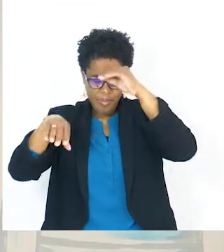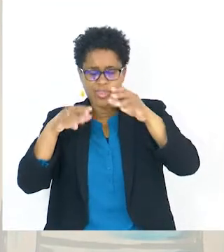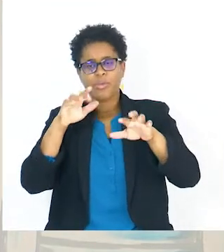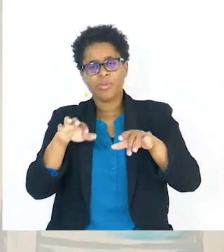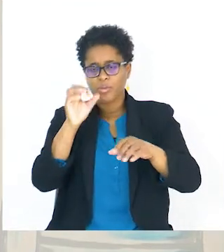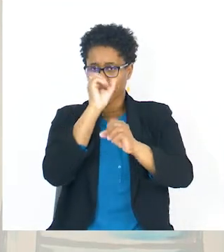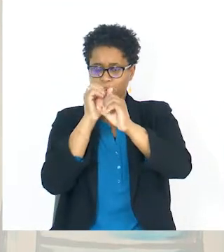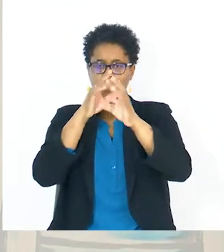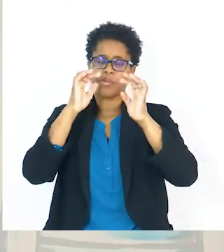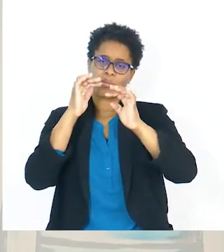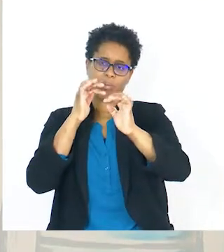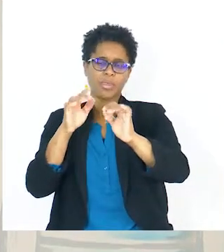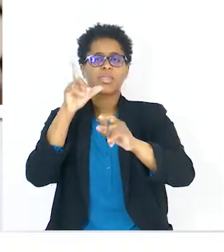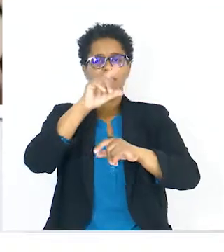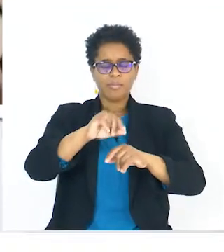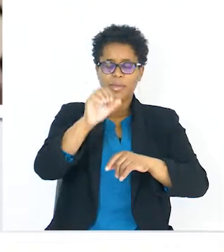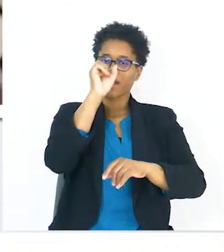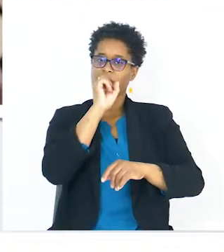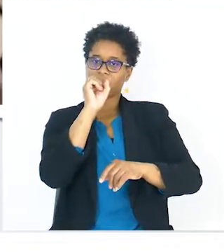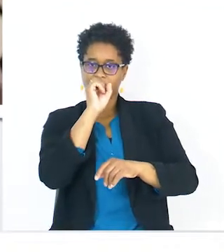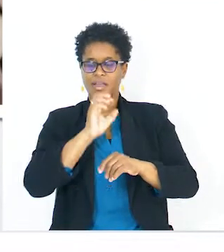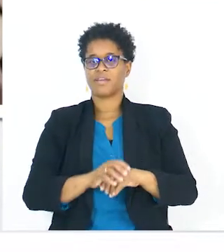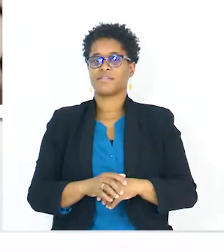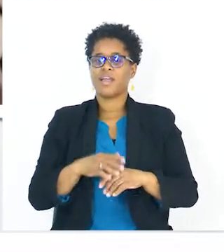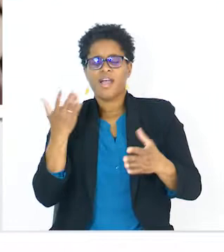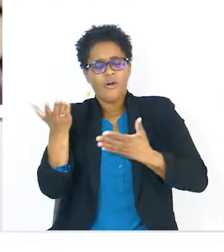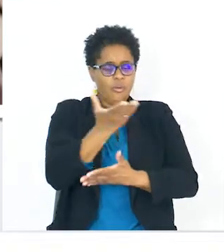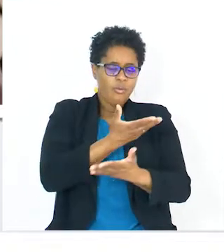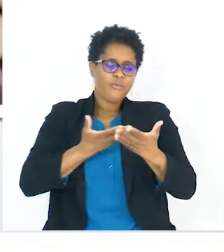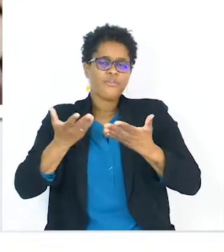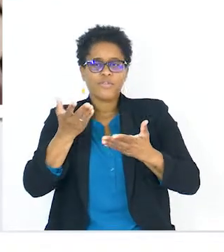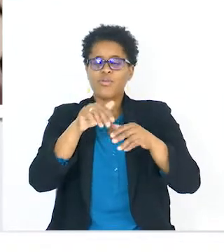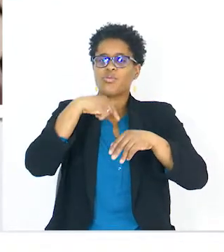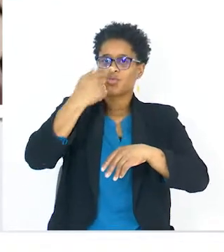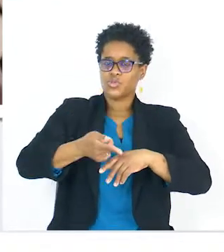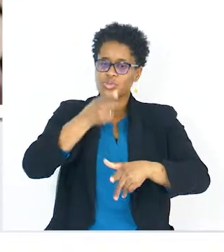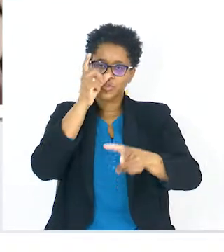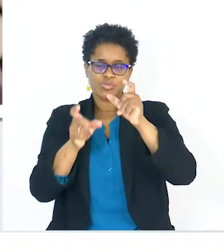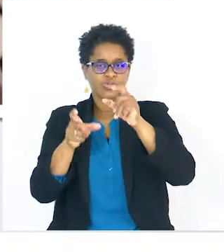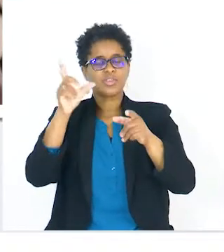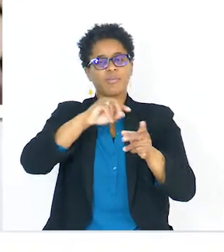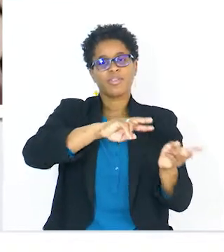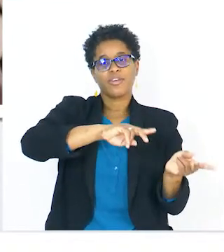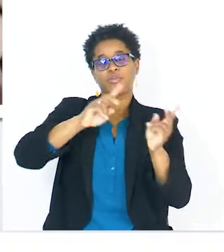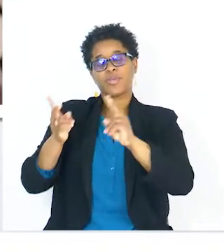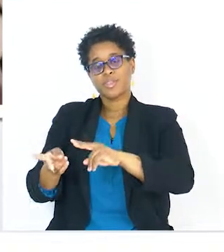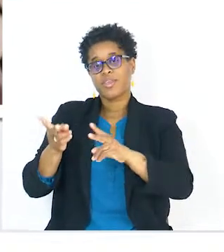vários instrumentos, aprende-se a cantar, a conviver com os outros e a transmitir